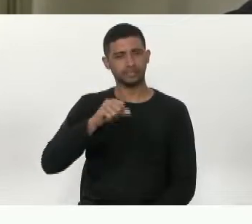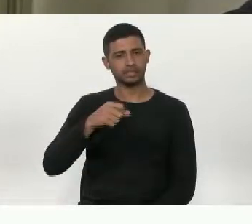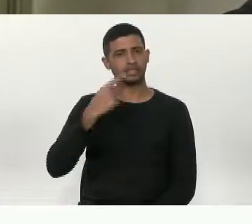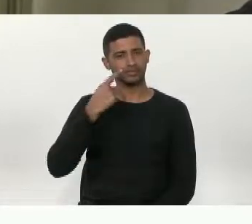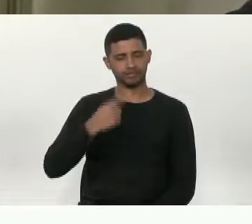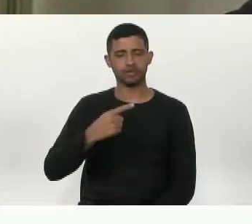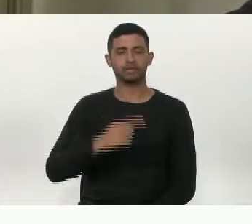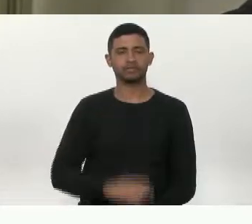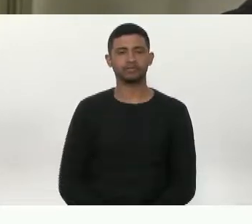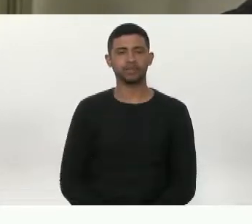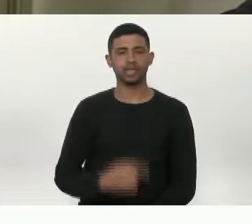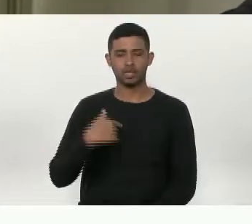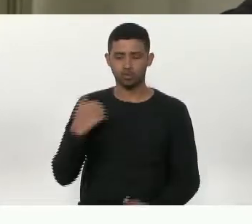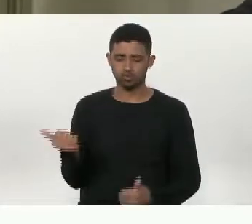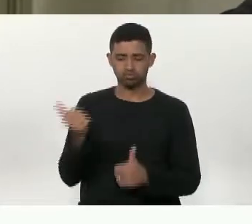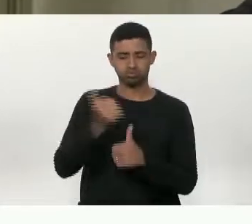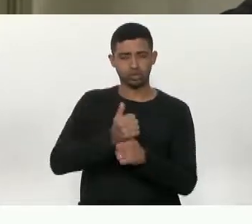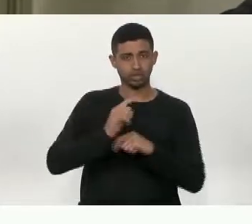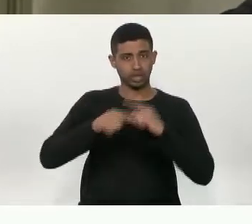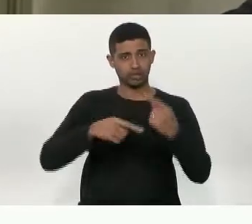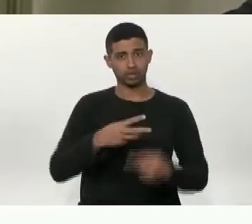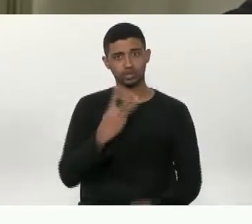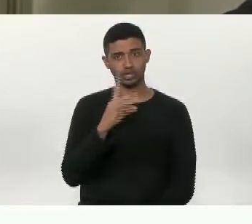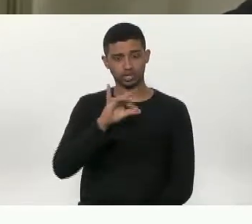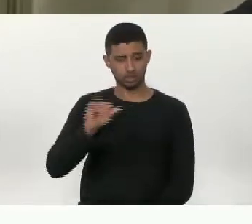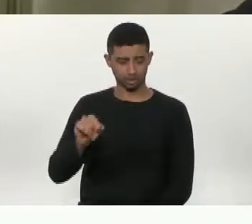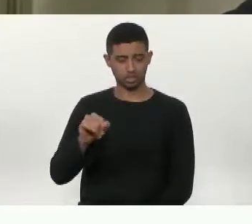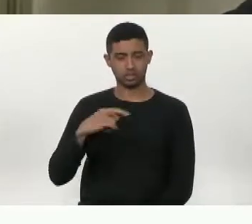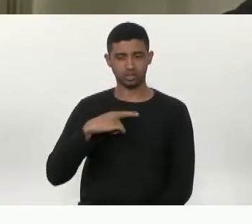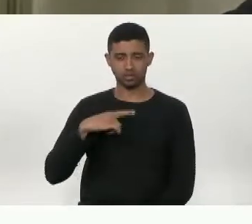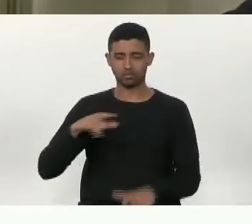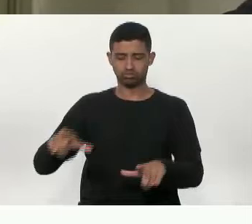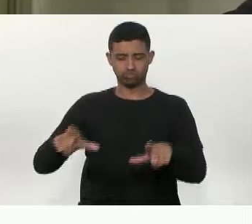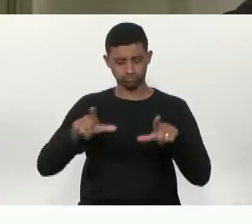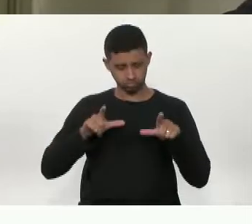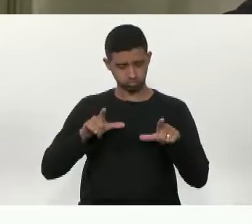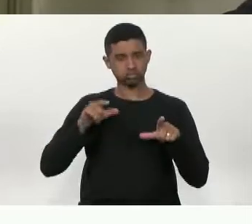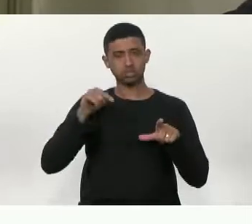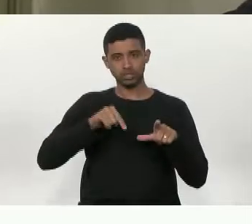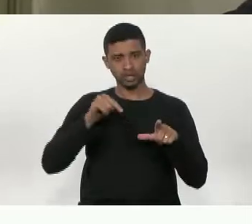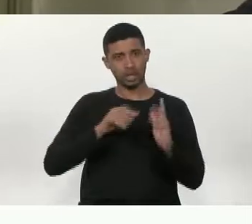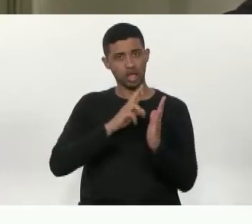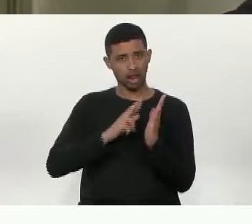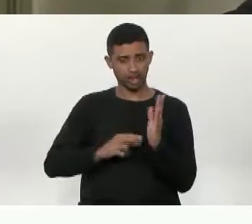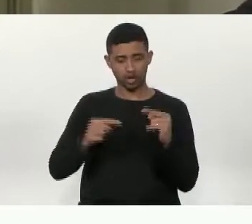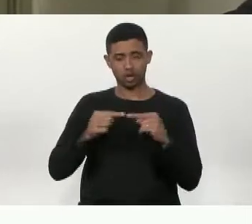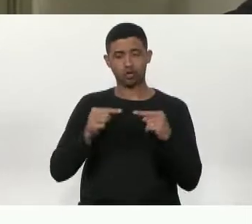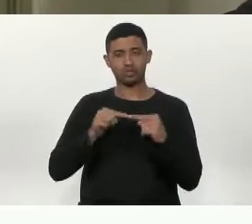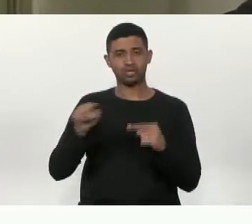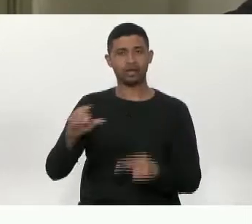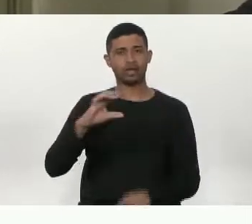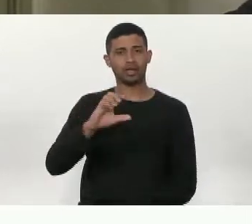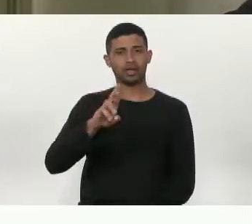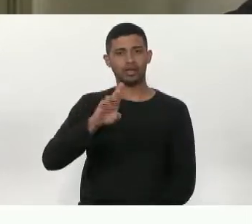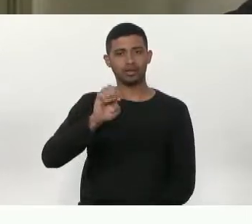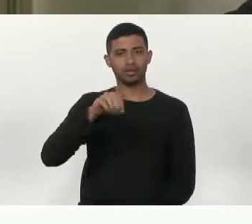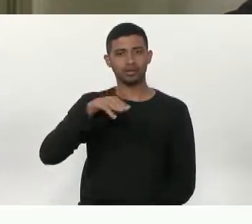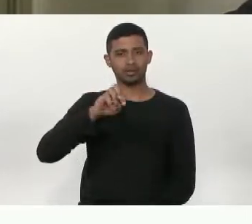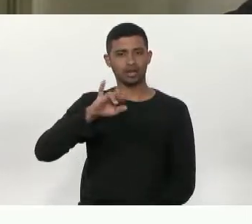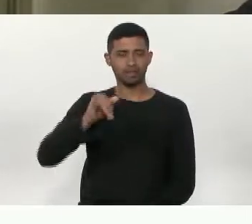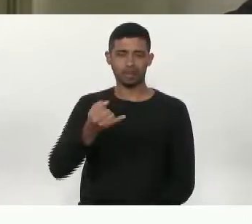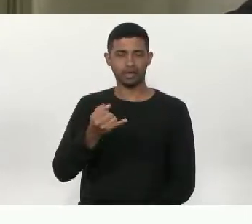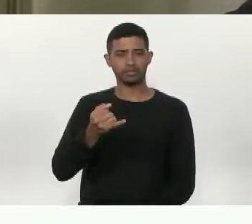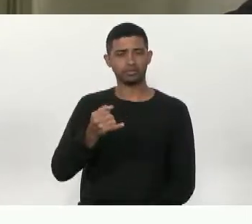a minha posse, e eu recebi, sim, um folheto do CREMERJ, e dessas, digamos, se eu não